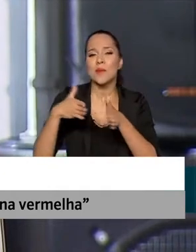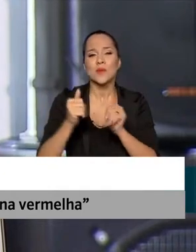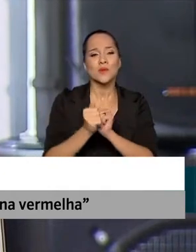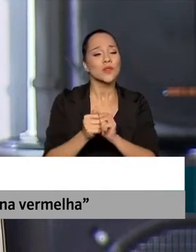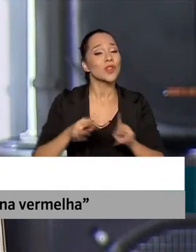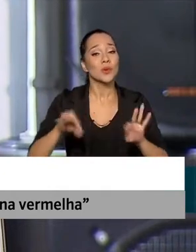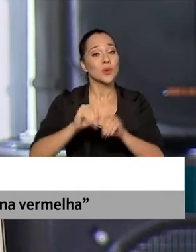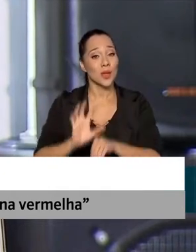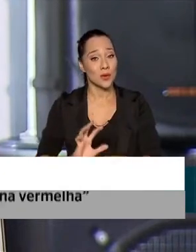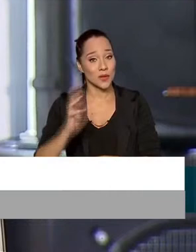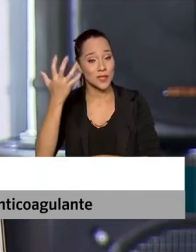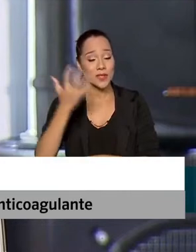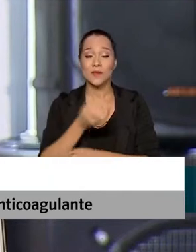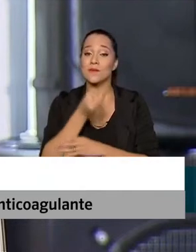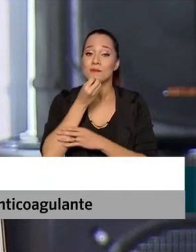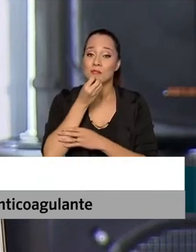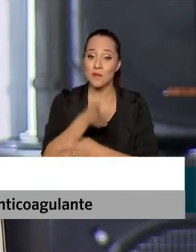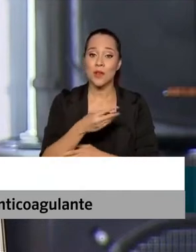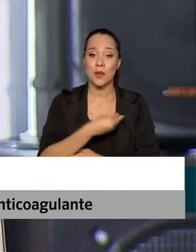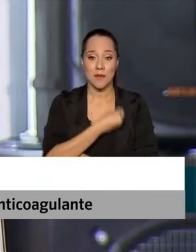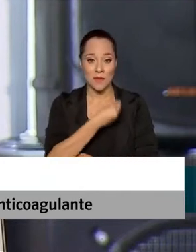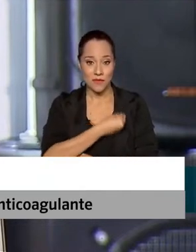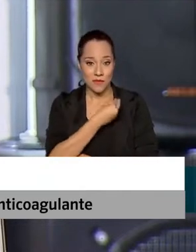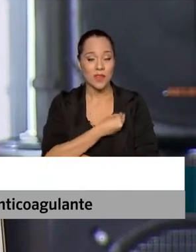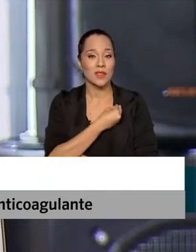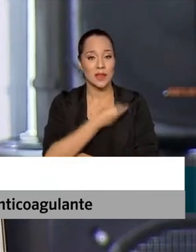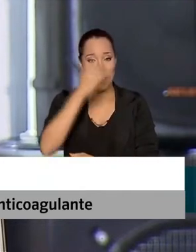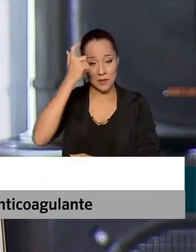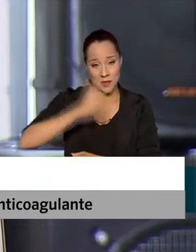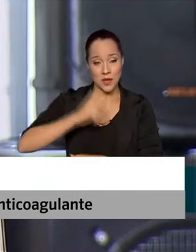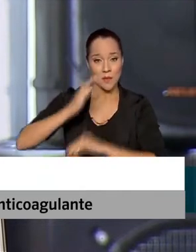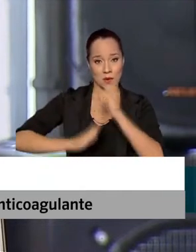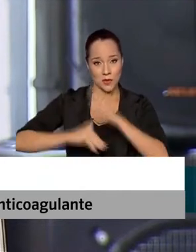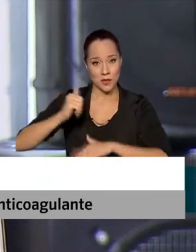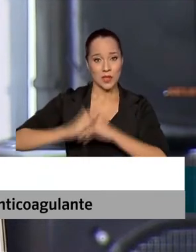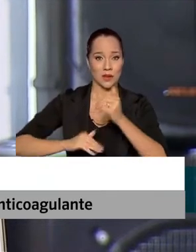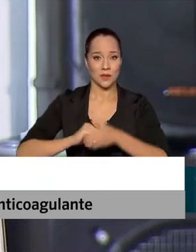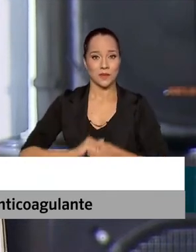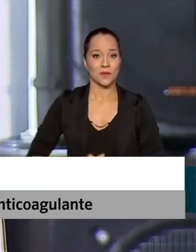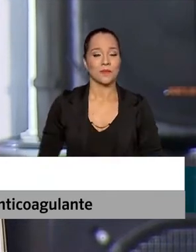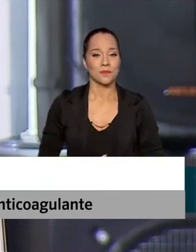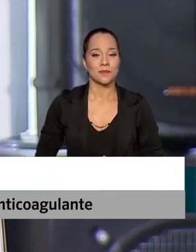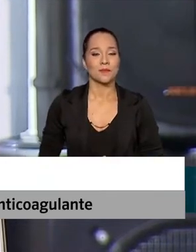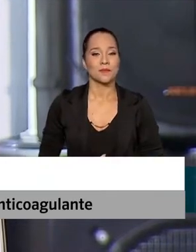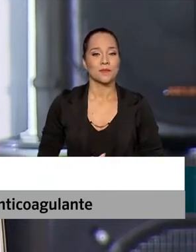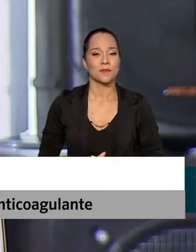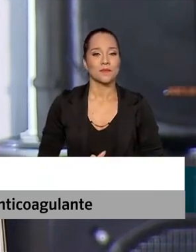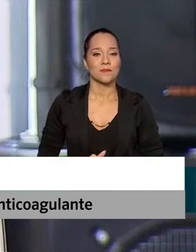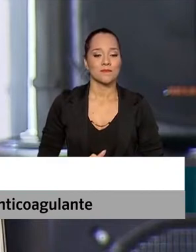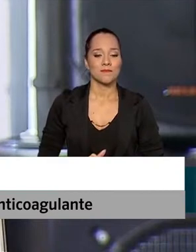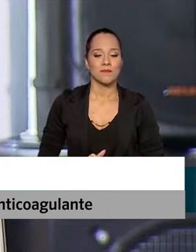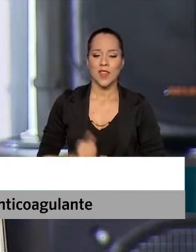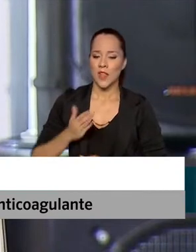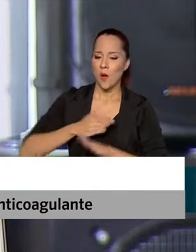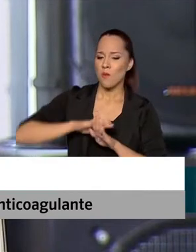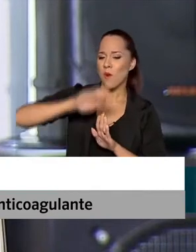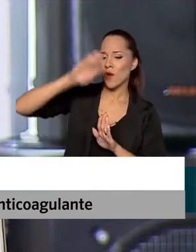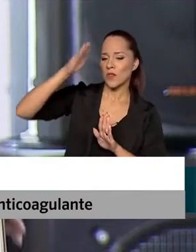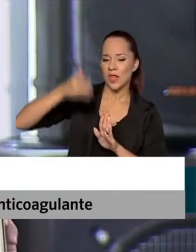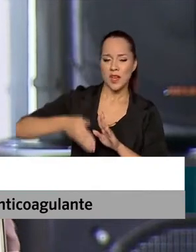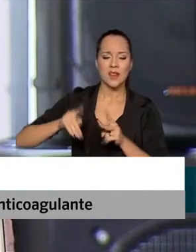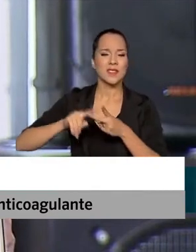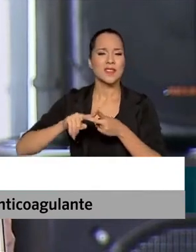tudo que aconteceu de bom na minha vida pessoal e profissional. Montanha,